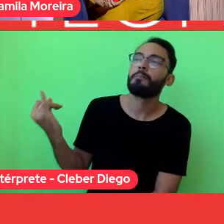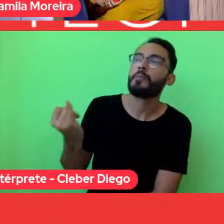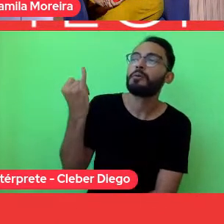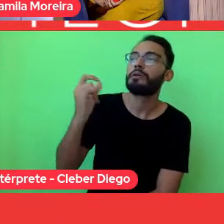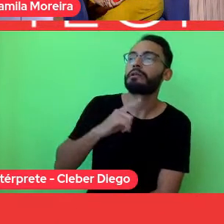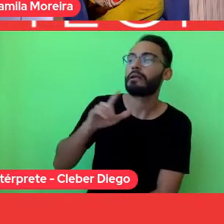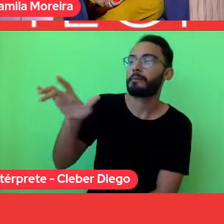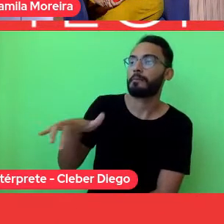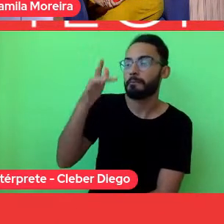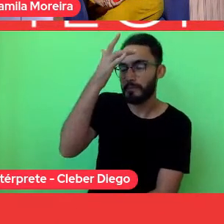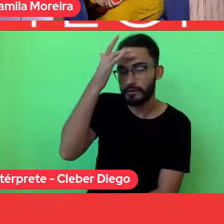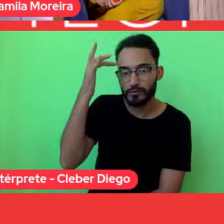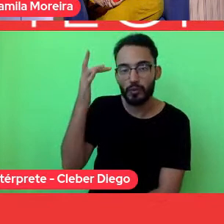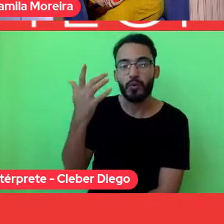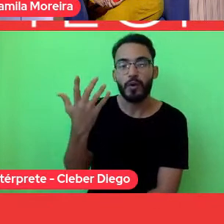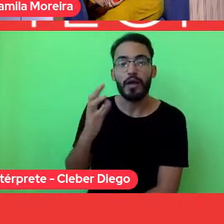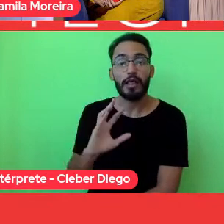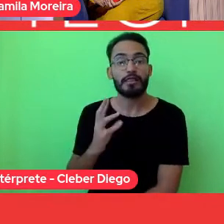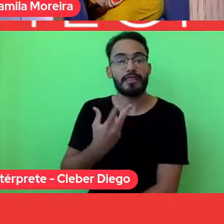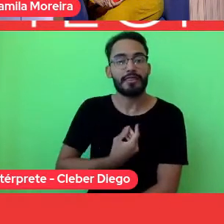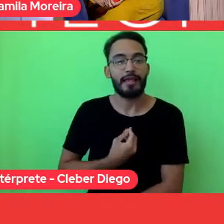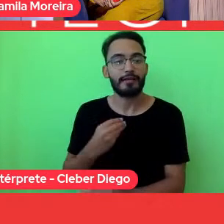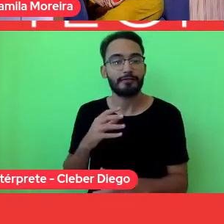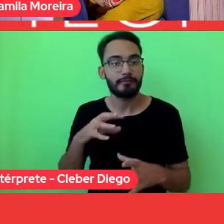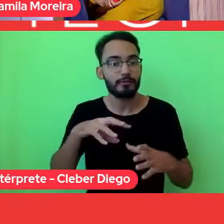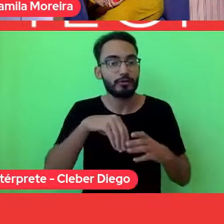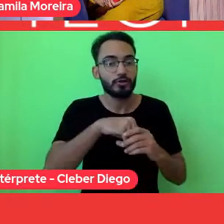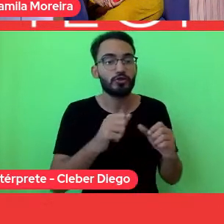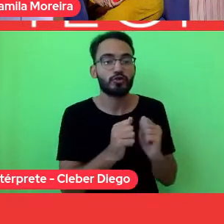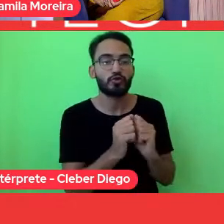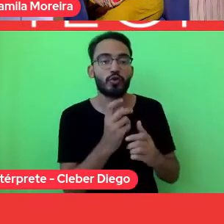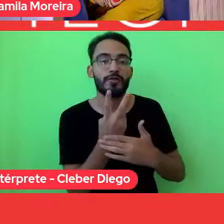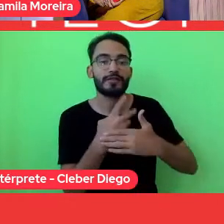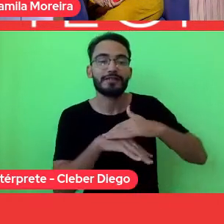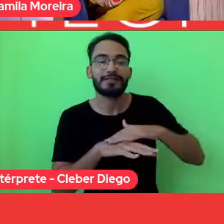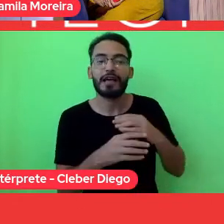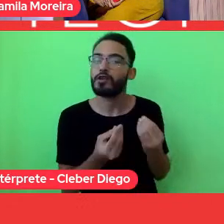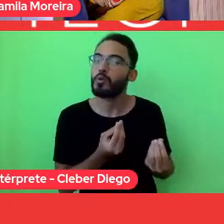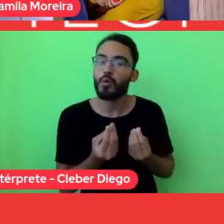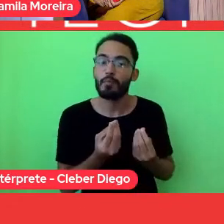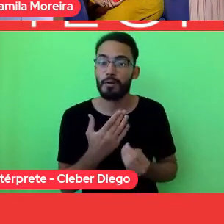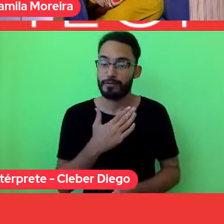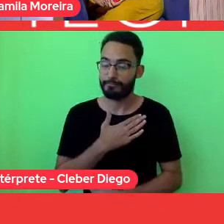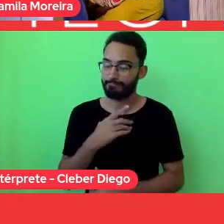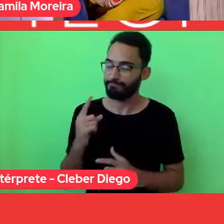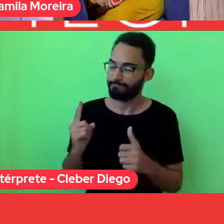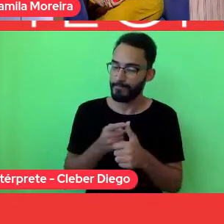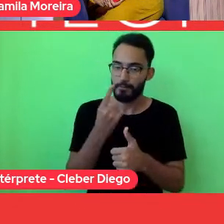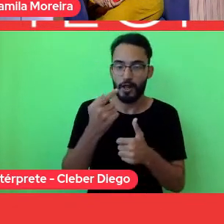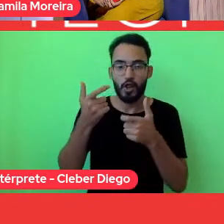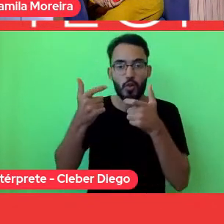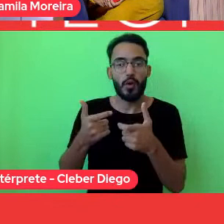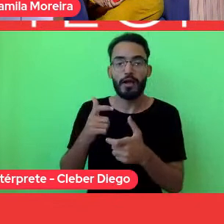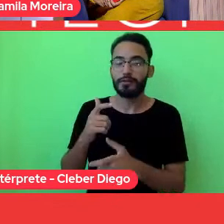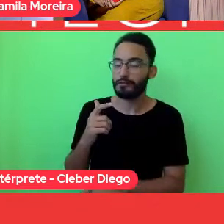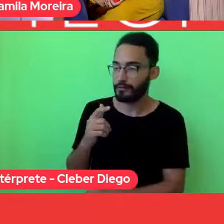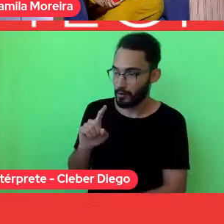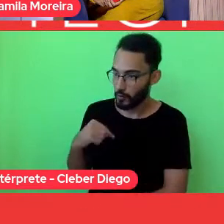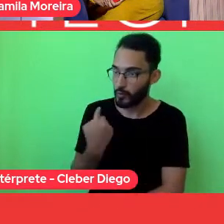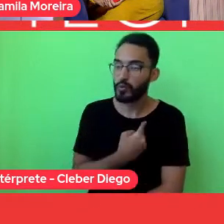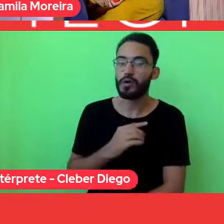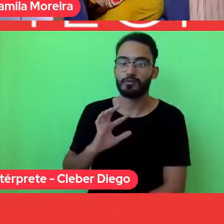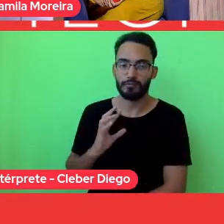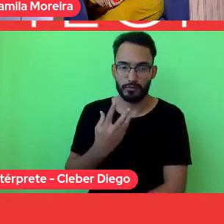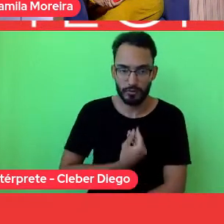pessoa trans num time de design? E aí eu costumo dizer assim: primeiro, porque a gente existe, porque a gente está no